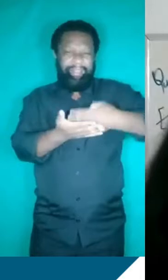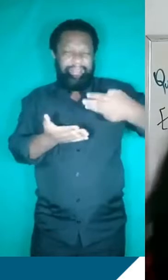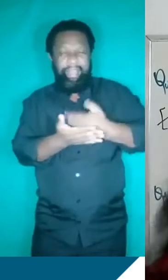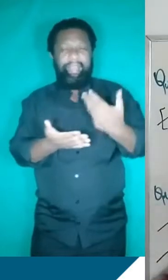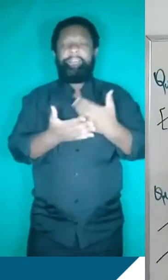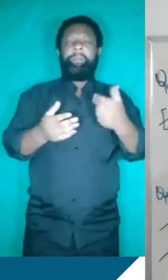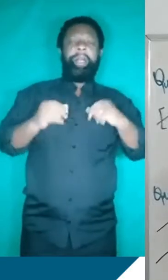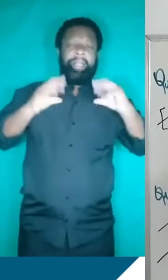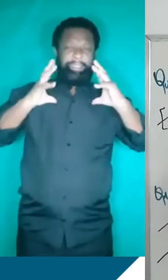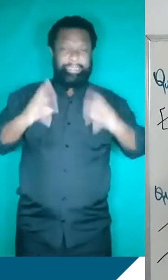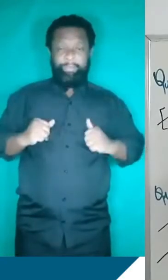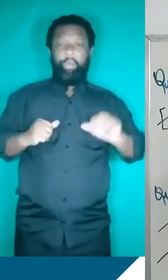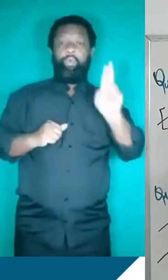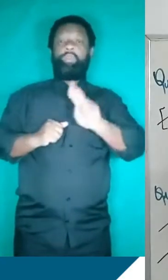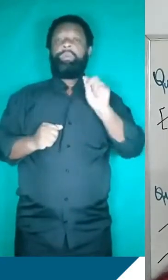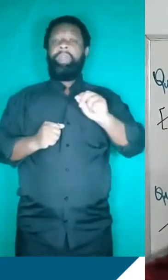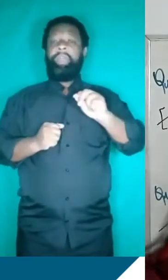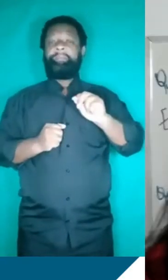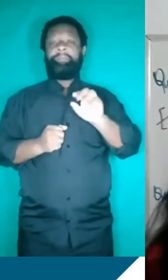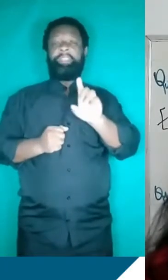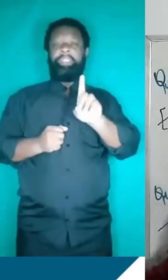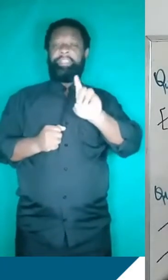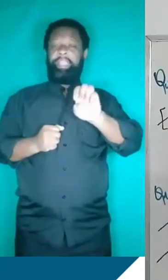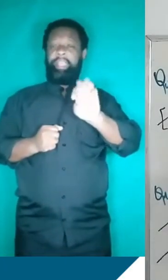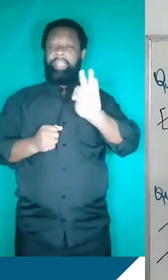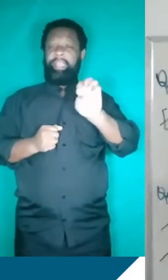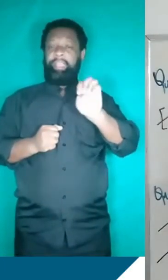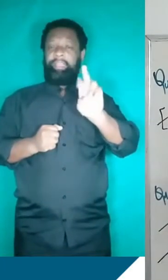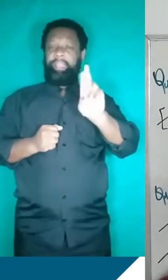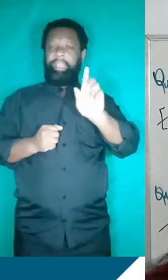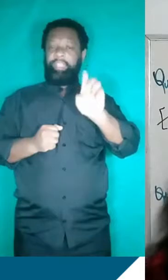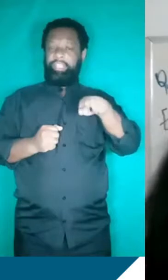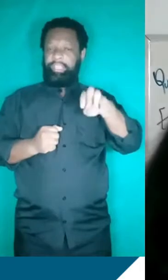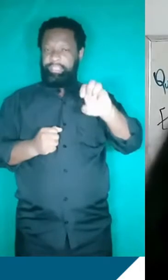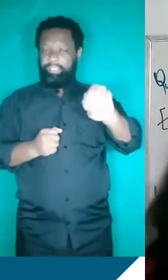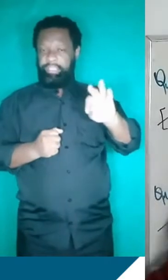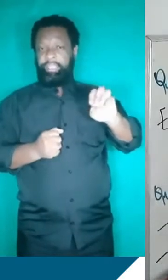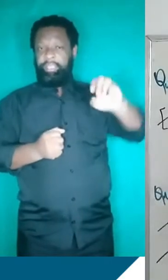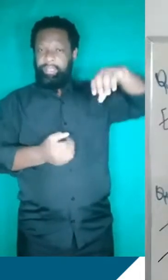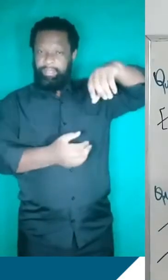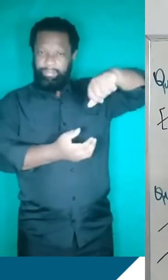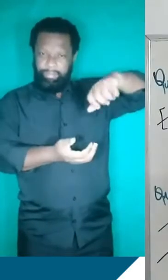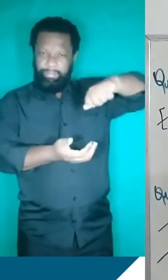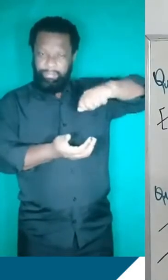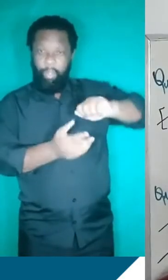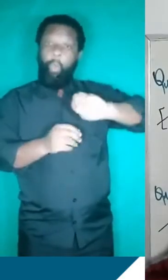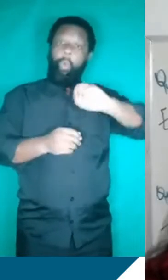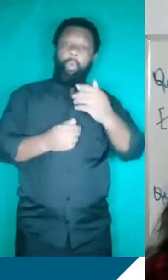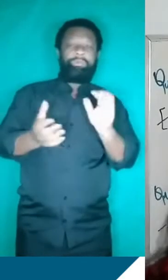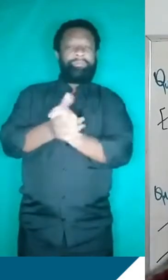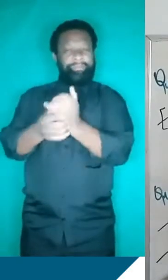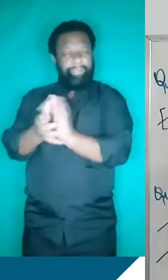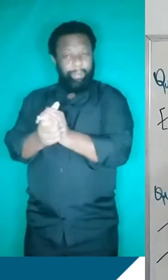Na ação desengordurante, geralmente se usa um detergente ou um sabão. Esse tipo de limpeza resulta